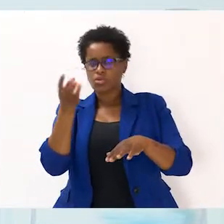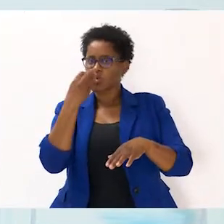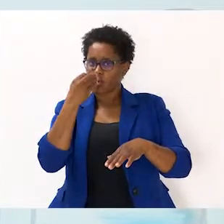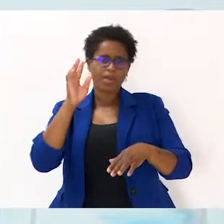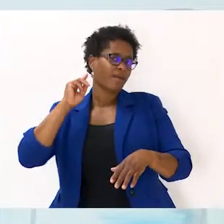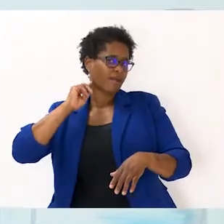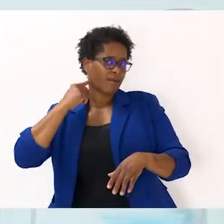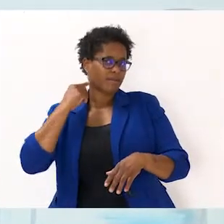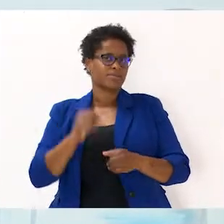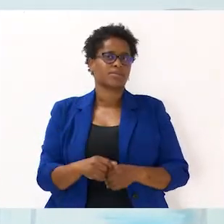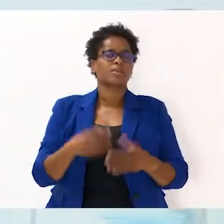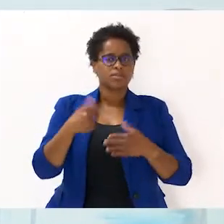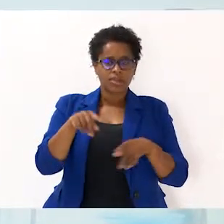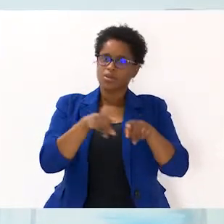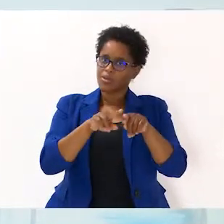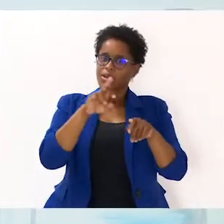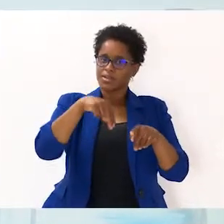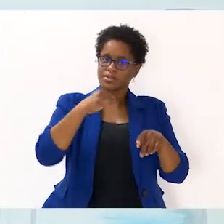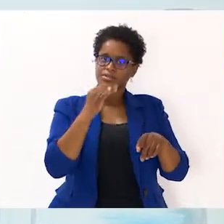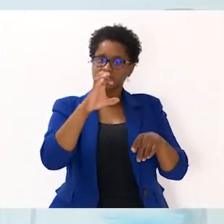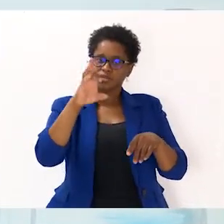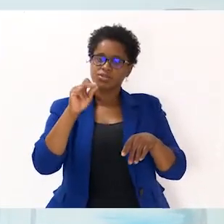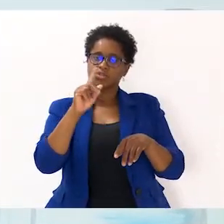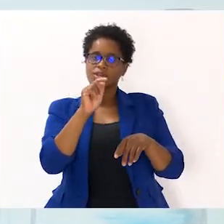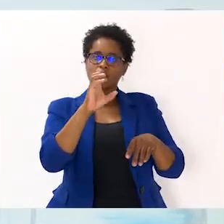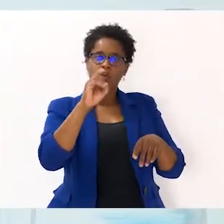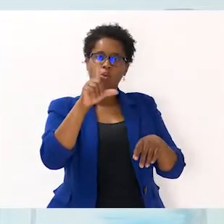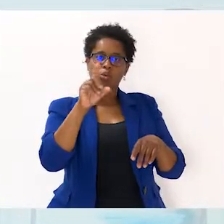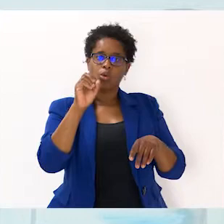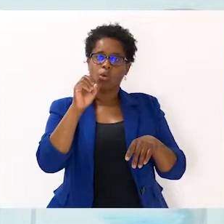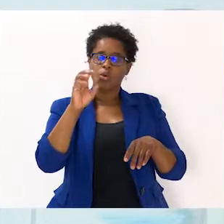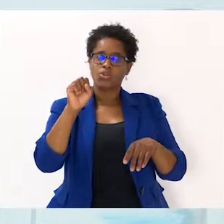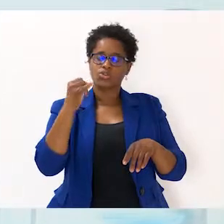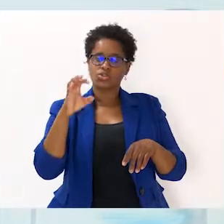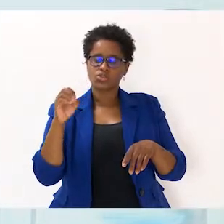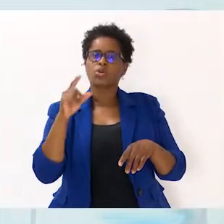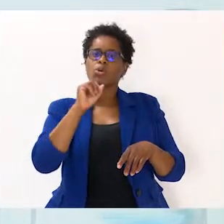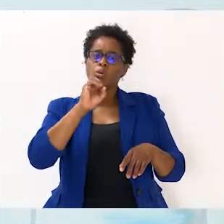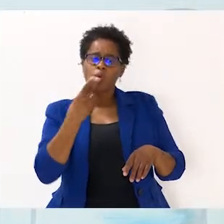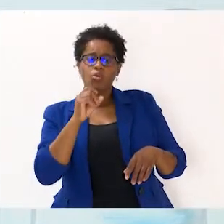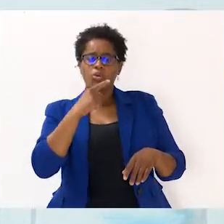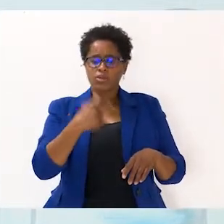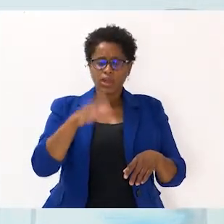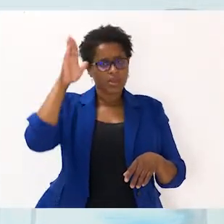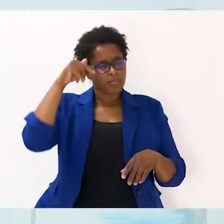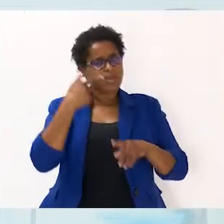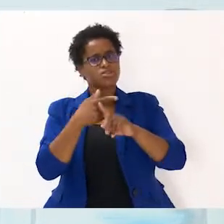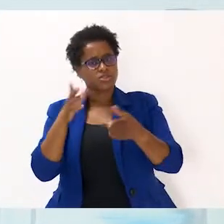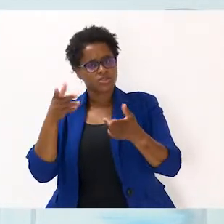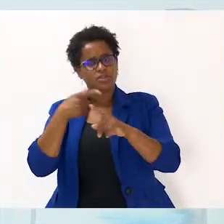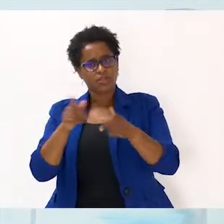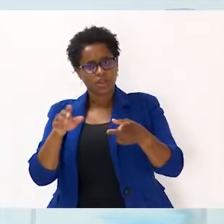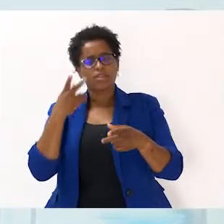carne. Então, tem o mesmo nicho ecológico. Ou então podemos ter indivíduos de espécies diferentes vivendo no mesmo